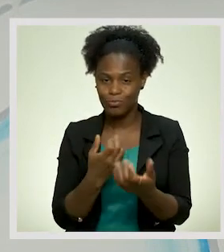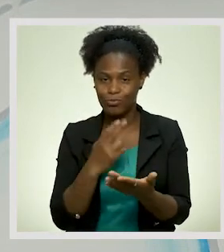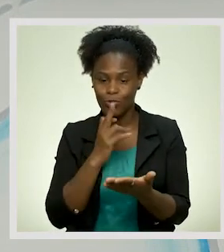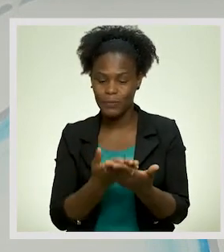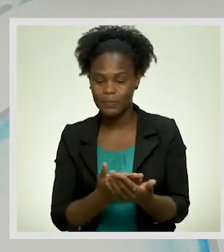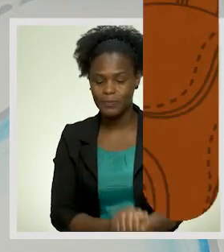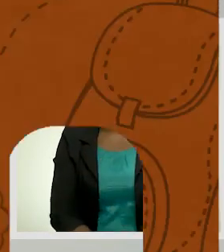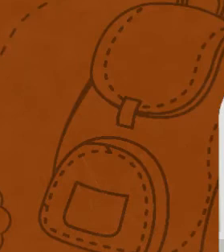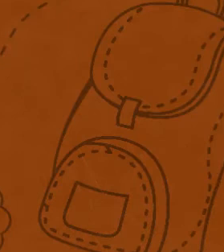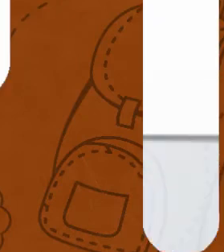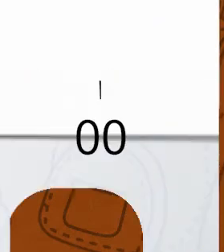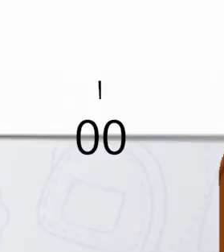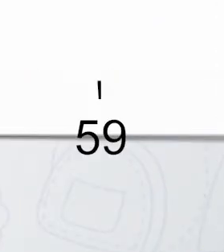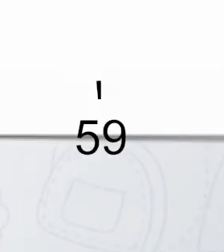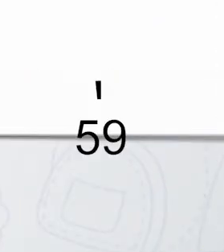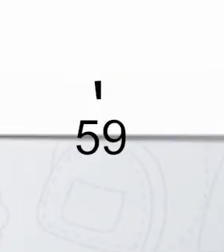questão.